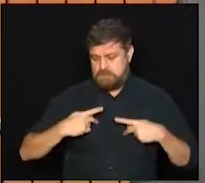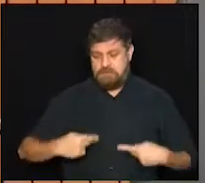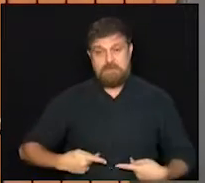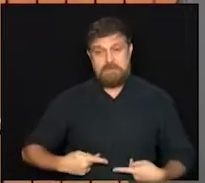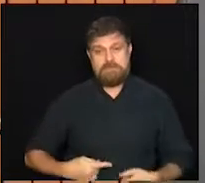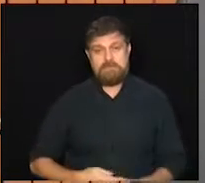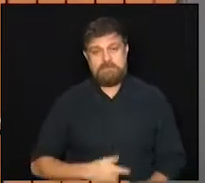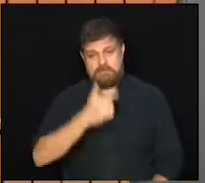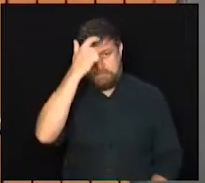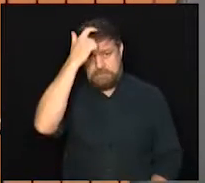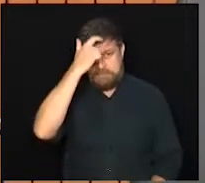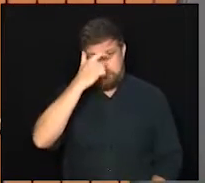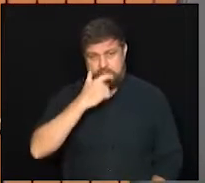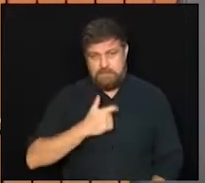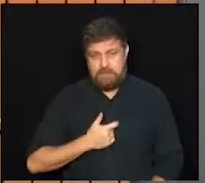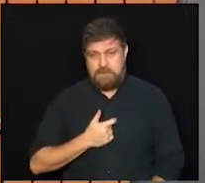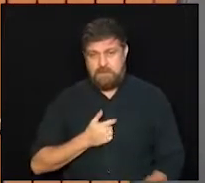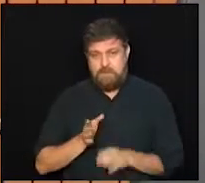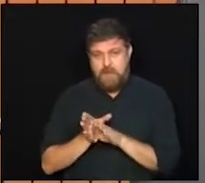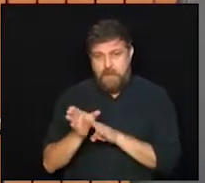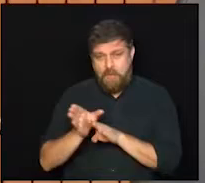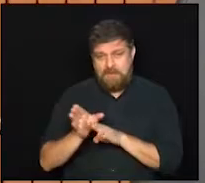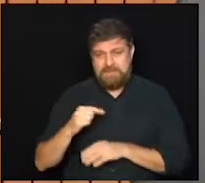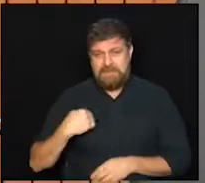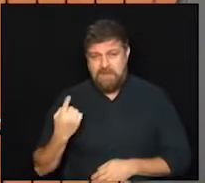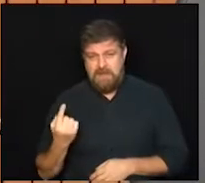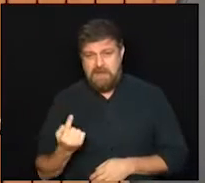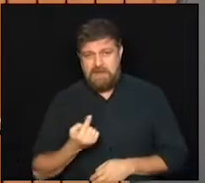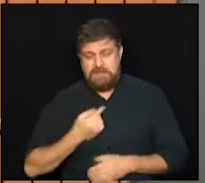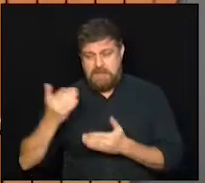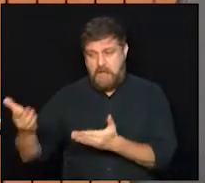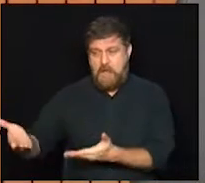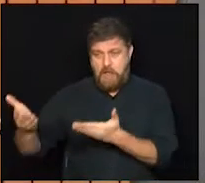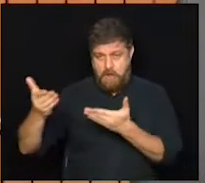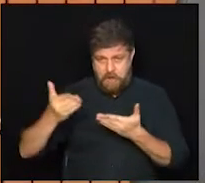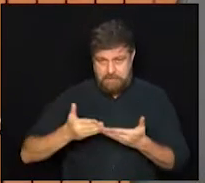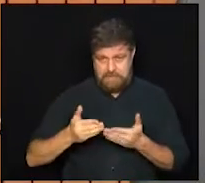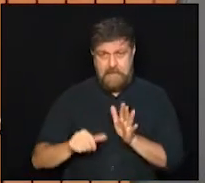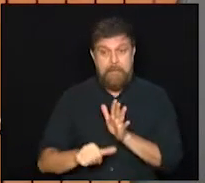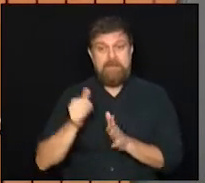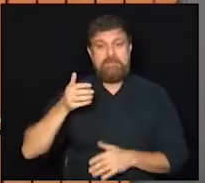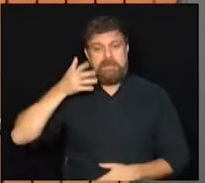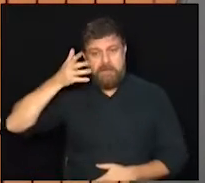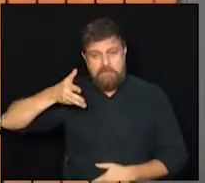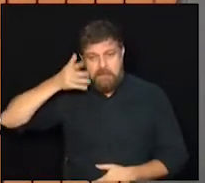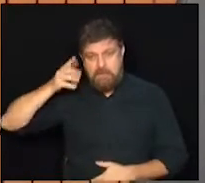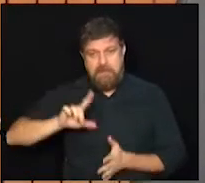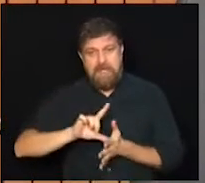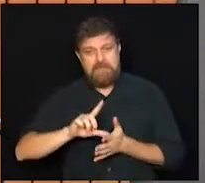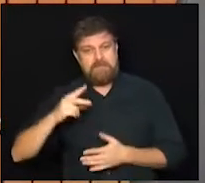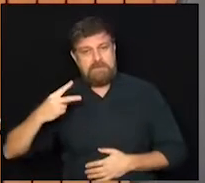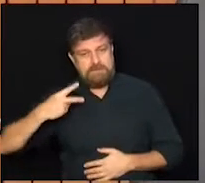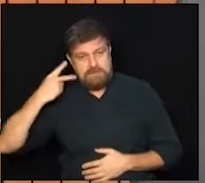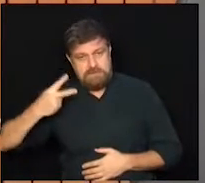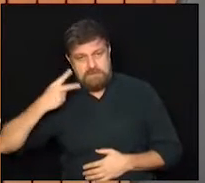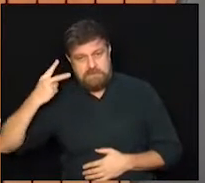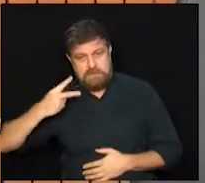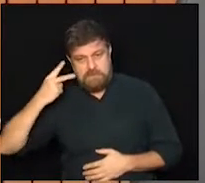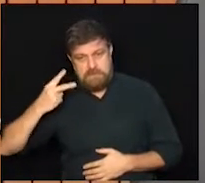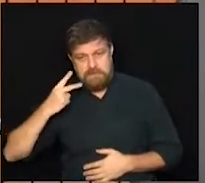vou sugerir aqui para a gente deixar nossos convidados falar primeiro e os vereadores presentes aqui